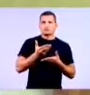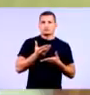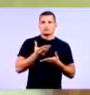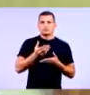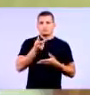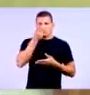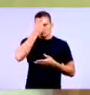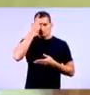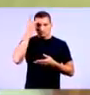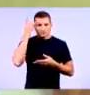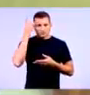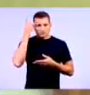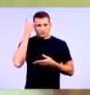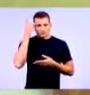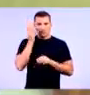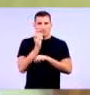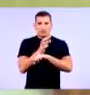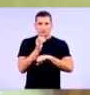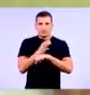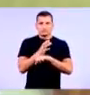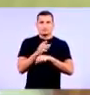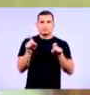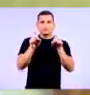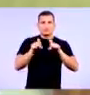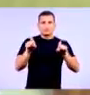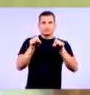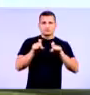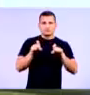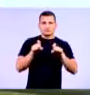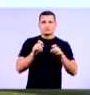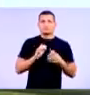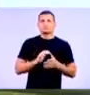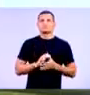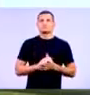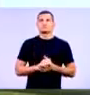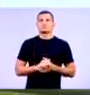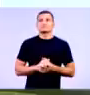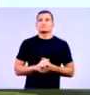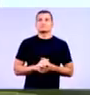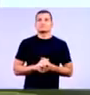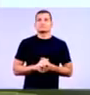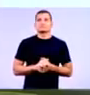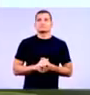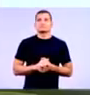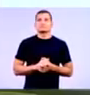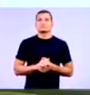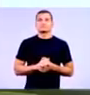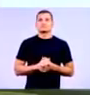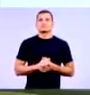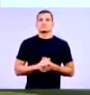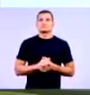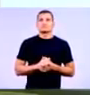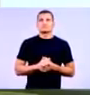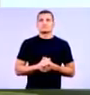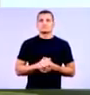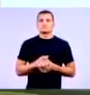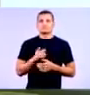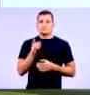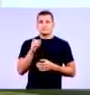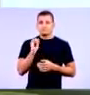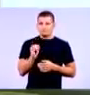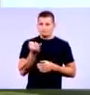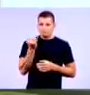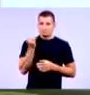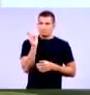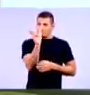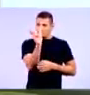relacionando pessoas à orientação de informática. Orientação de informática, muito bem. Também, aliás, nesse ele aproveitou o IFRO